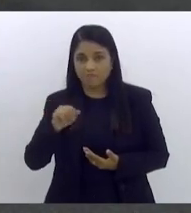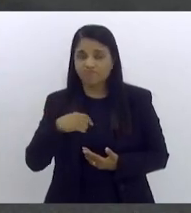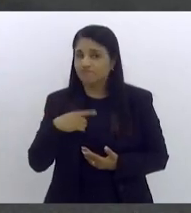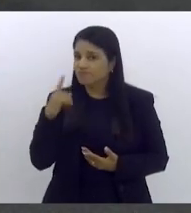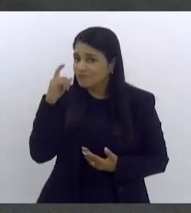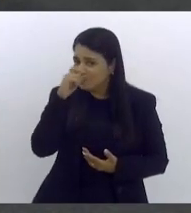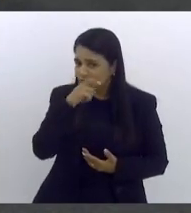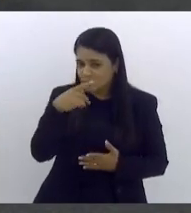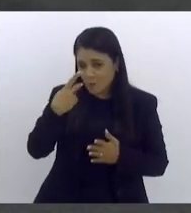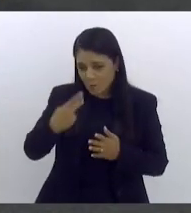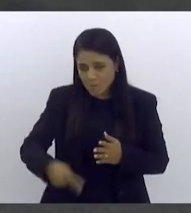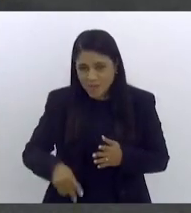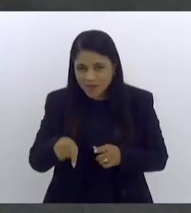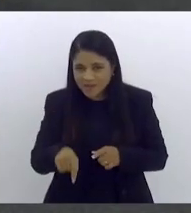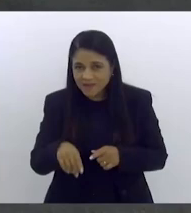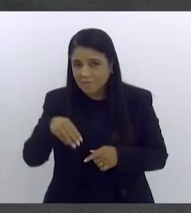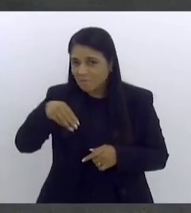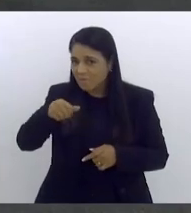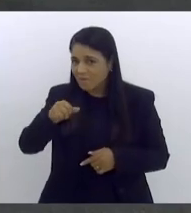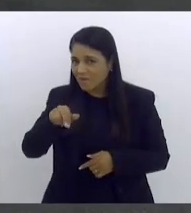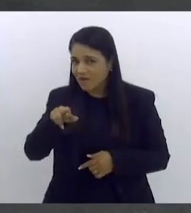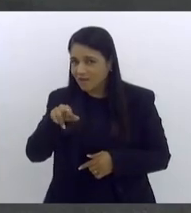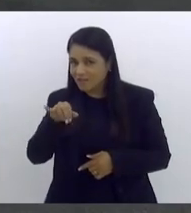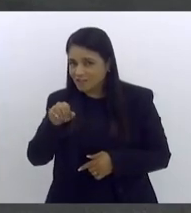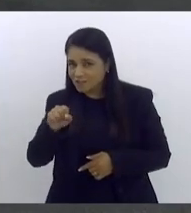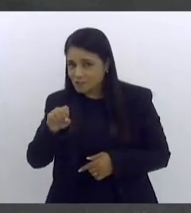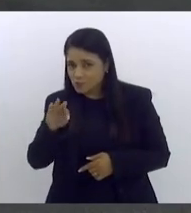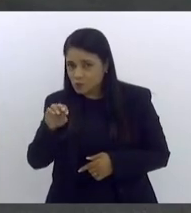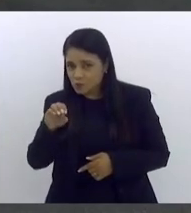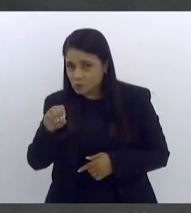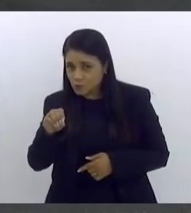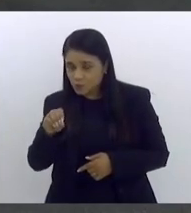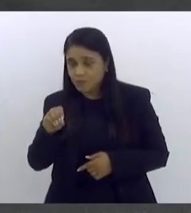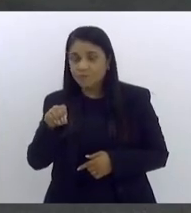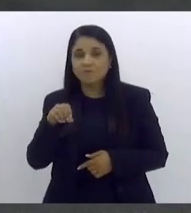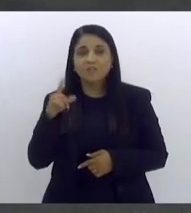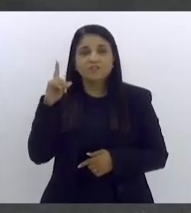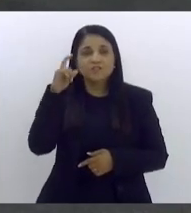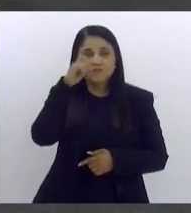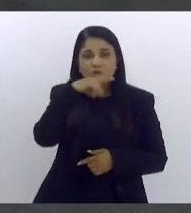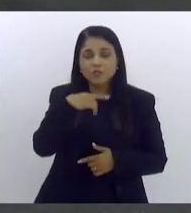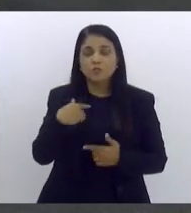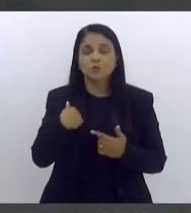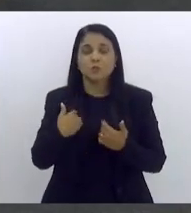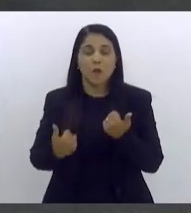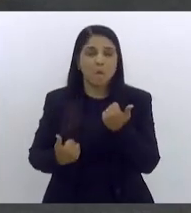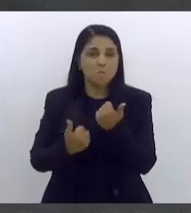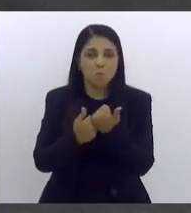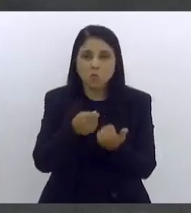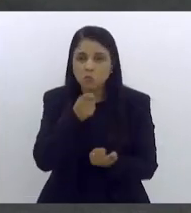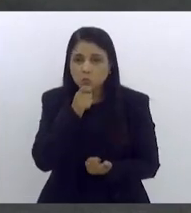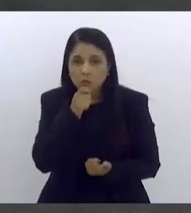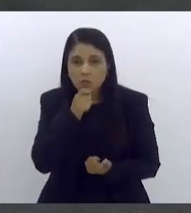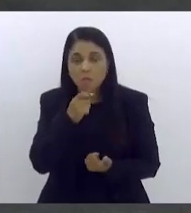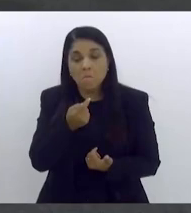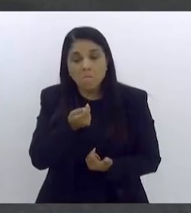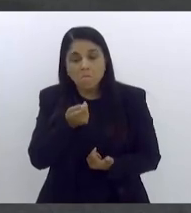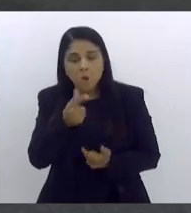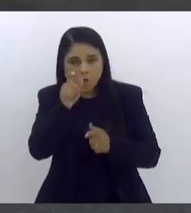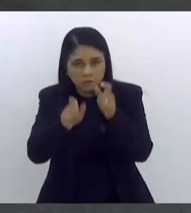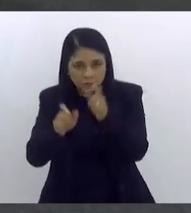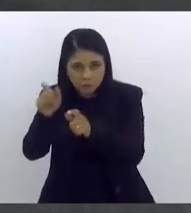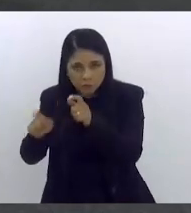de Janeiro, porque a falta de apoio é tão grande que poucos marisqueiros do estado conseguem legalizar a